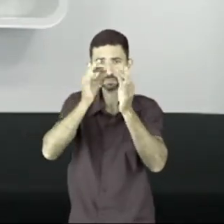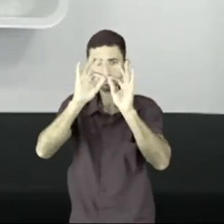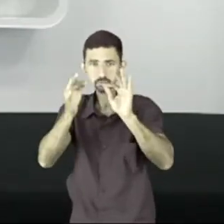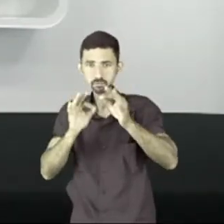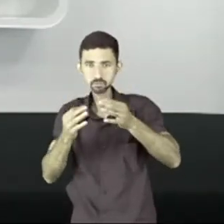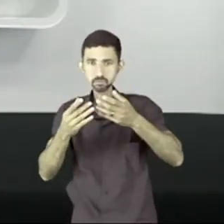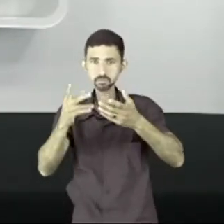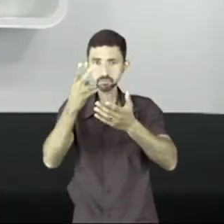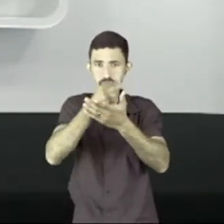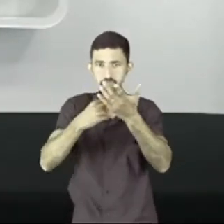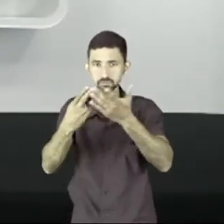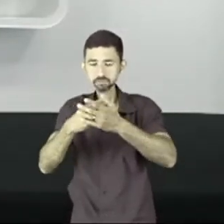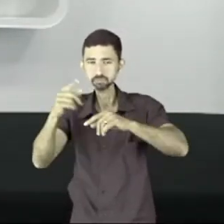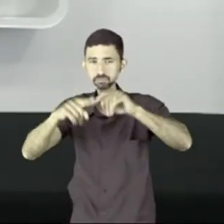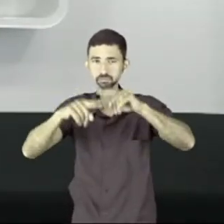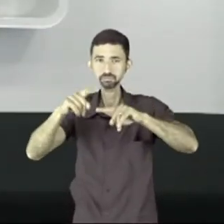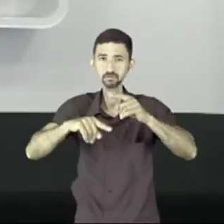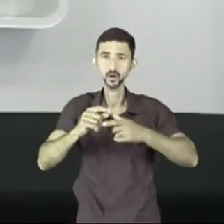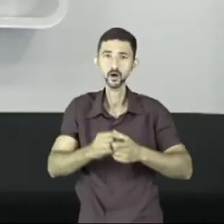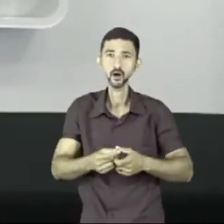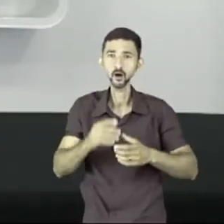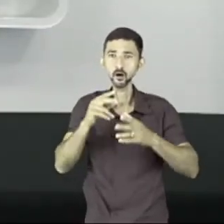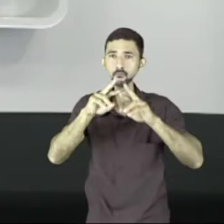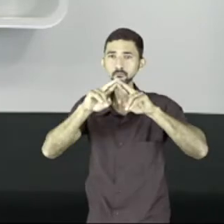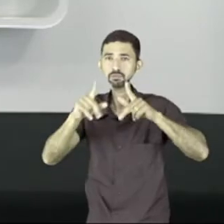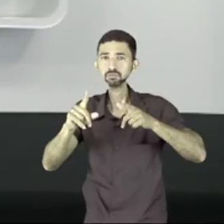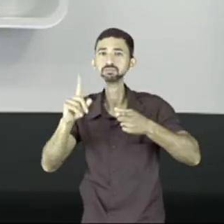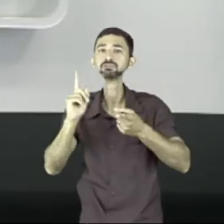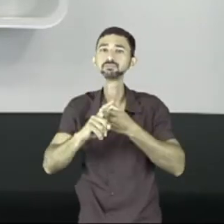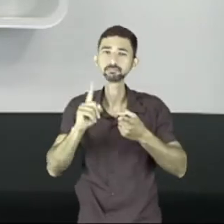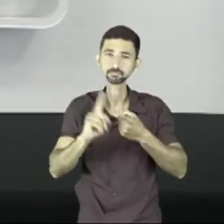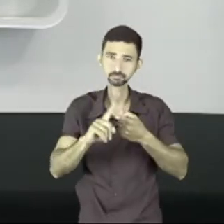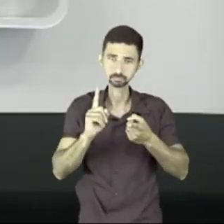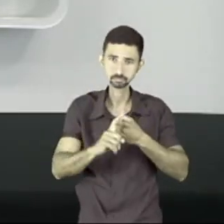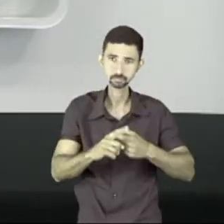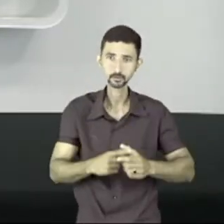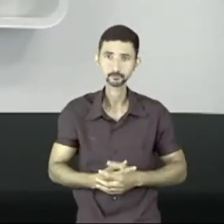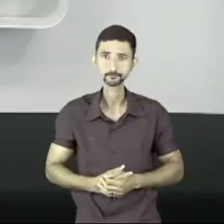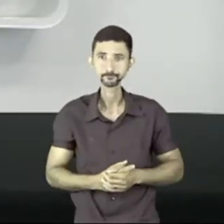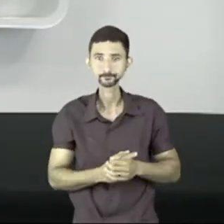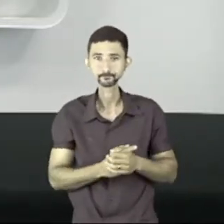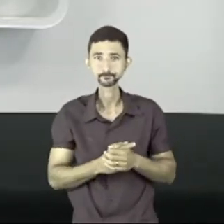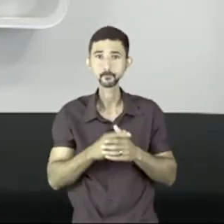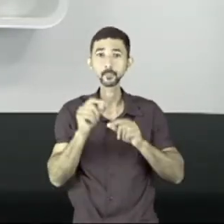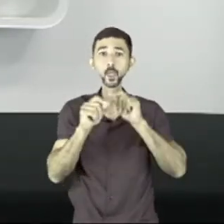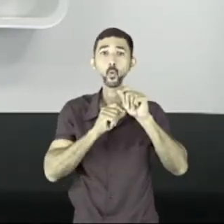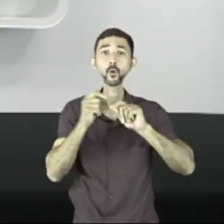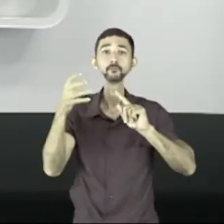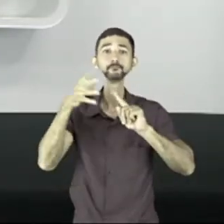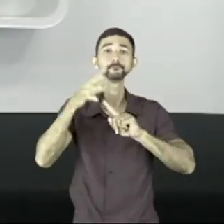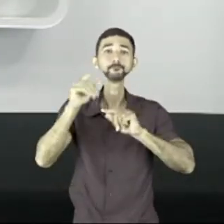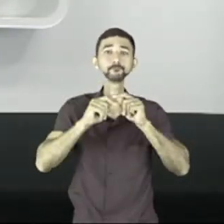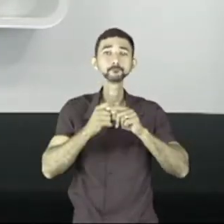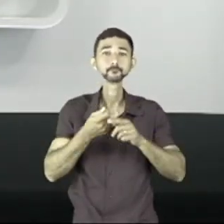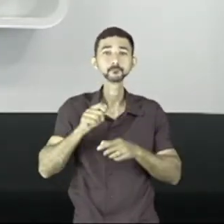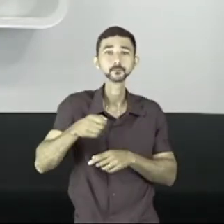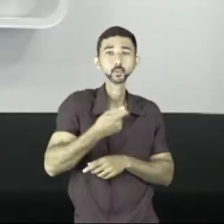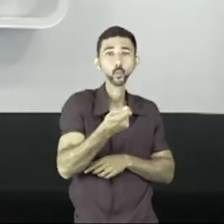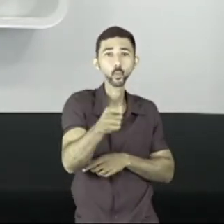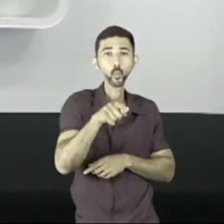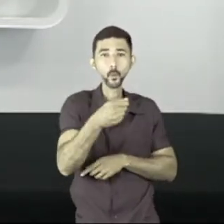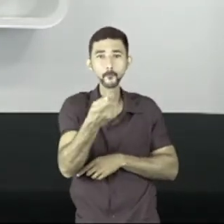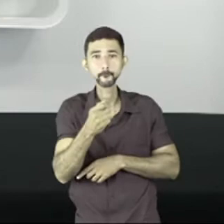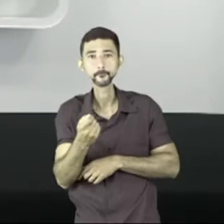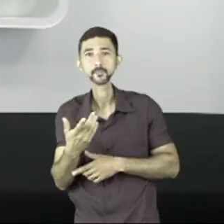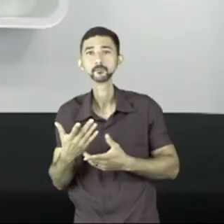formato, tá, do equipamento. Essa diferença ela também vai influenciar nos golpes que vão